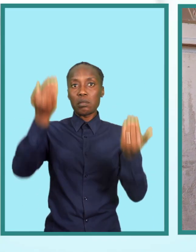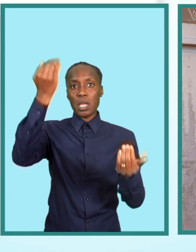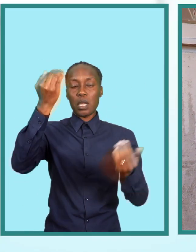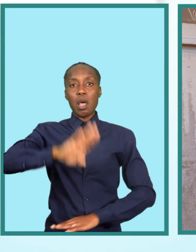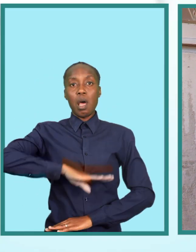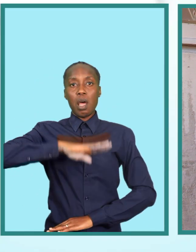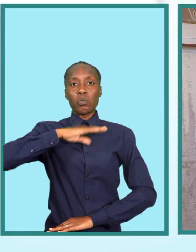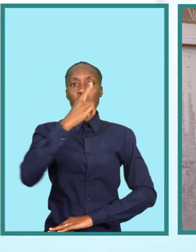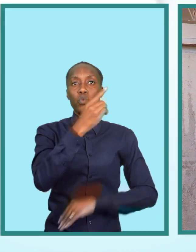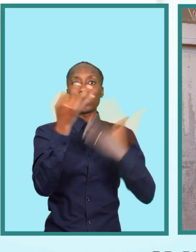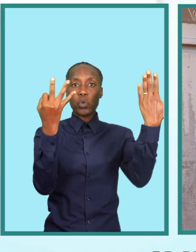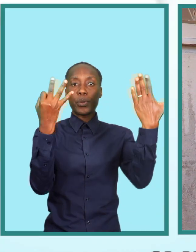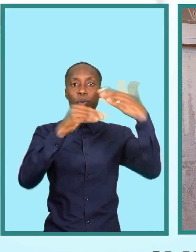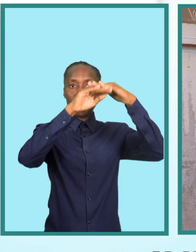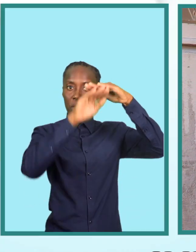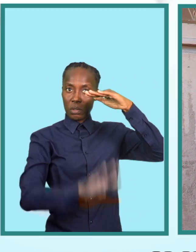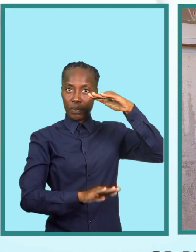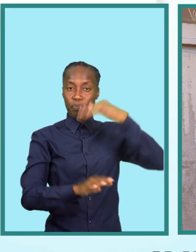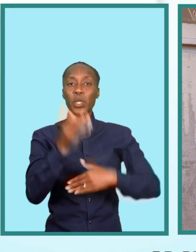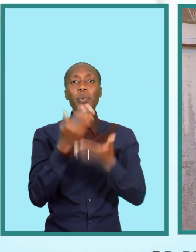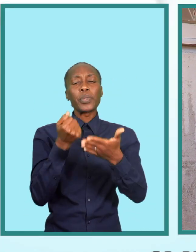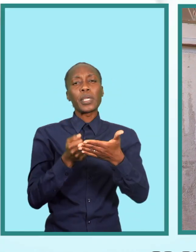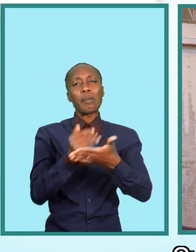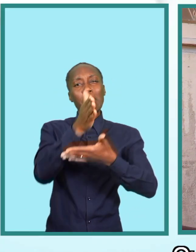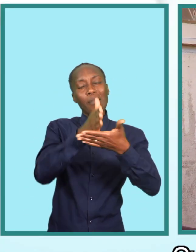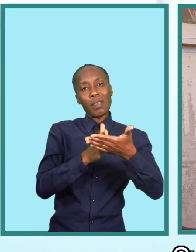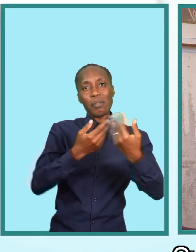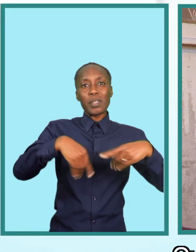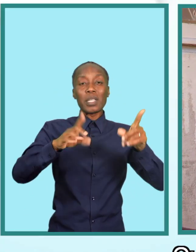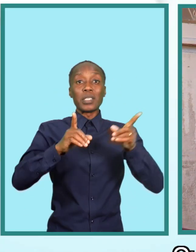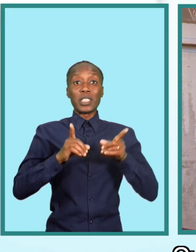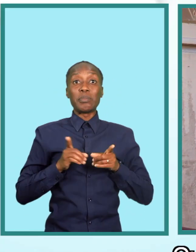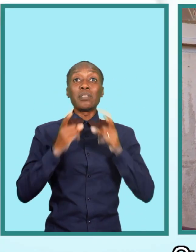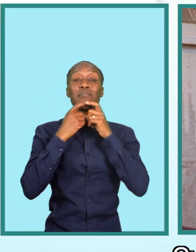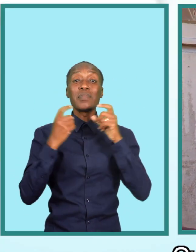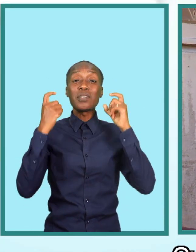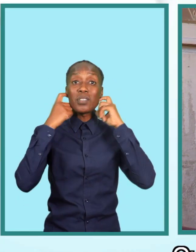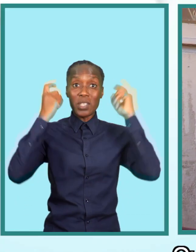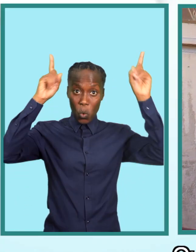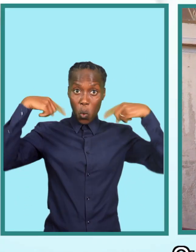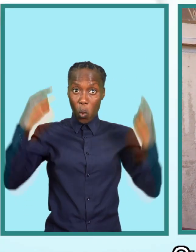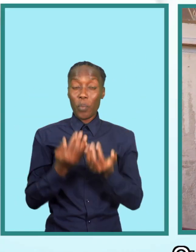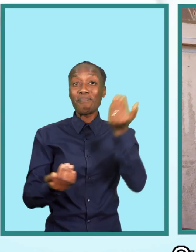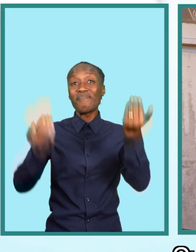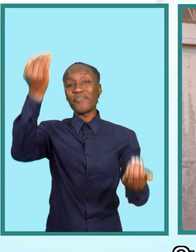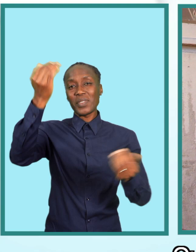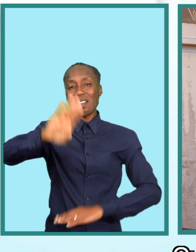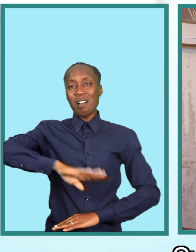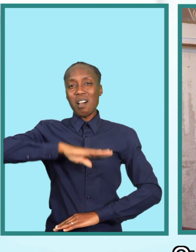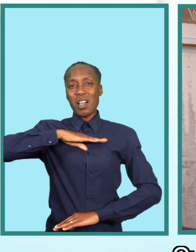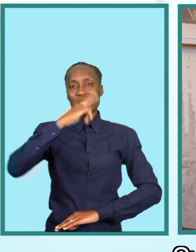das meninas em Moçambique casavam antes dos 18 anos. É que quando nós temos quase metade das